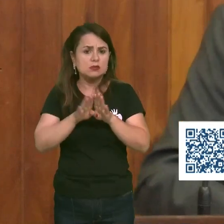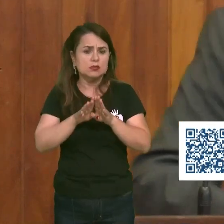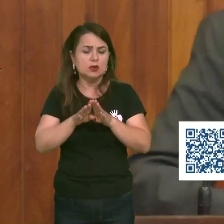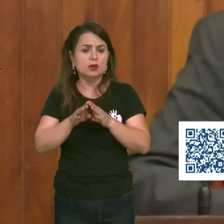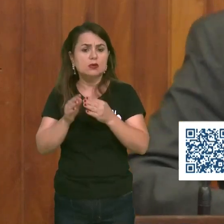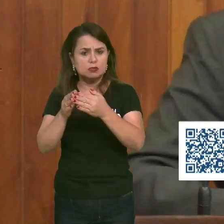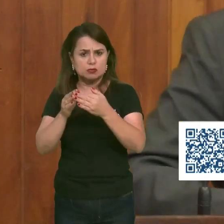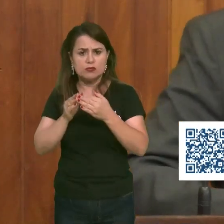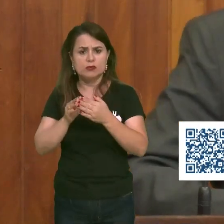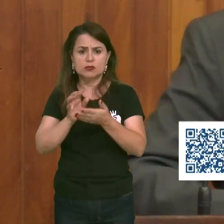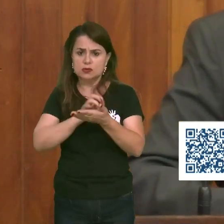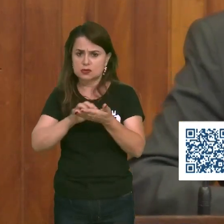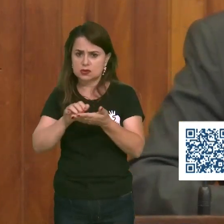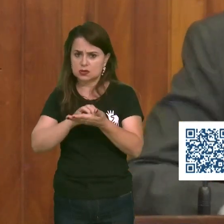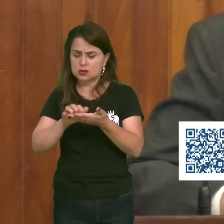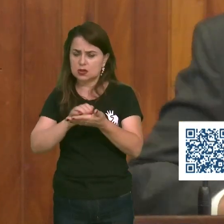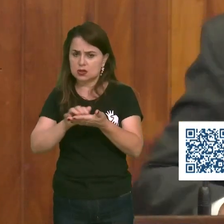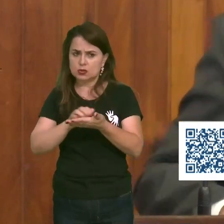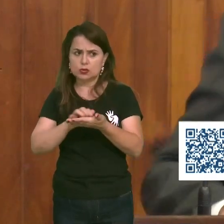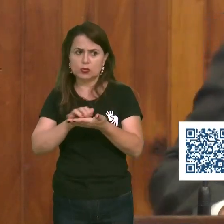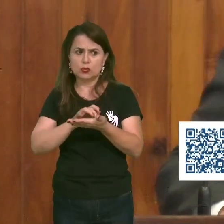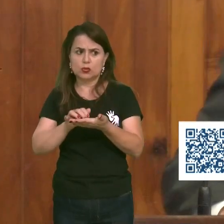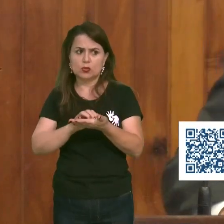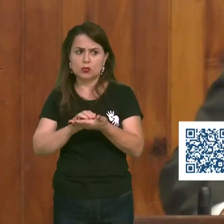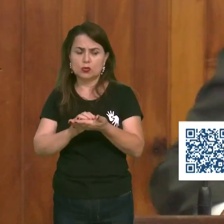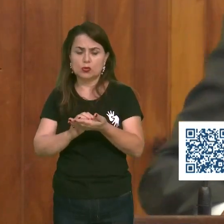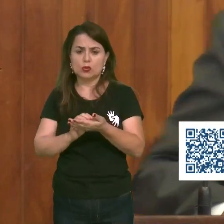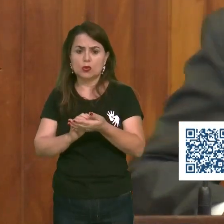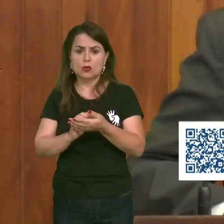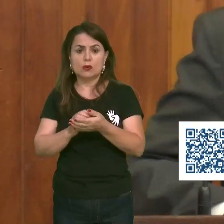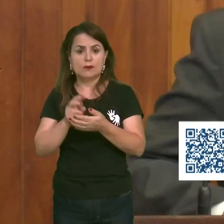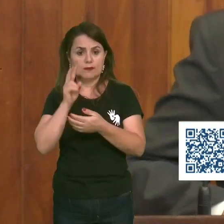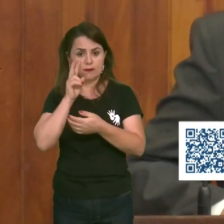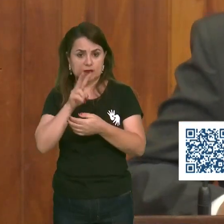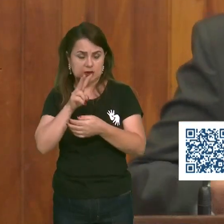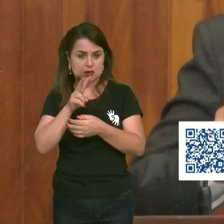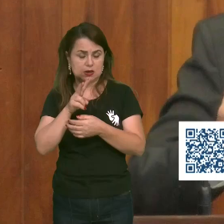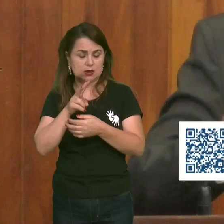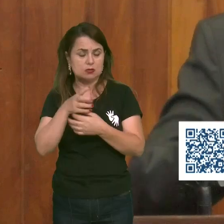Sérgio nexar acompanha-se com carinho